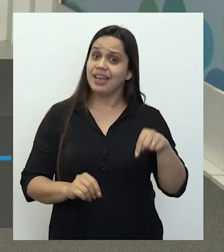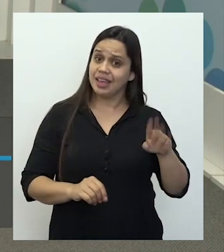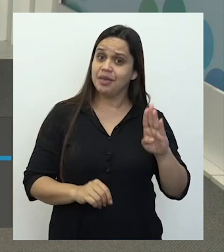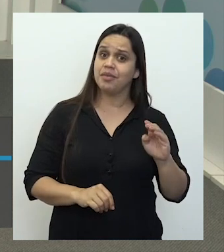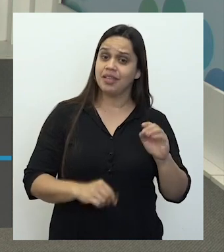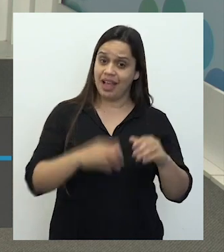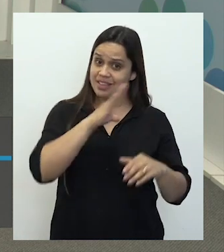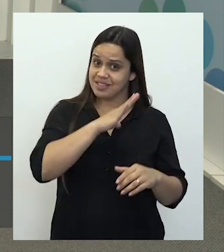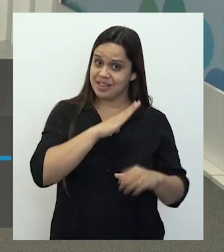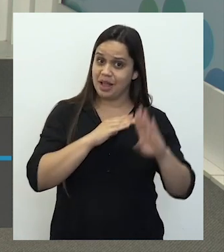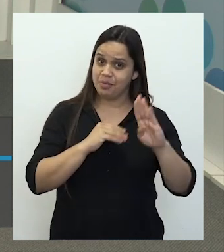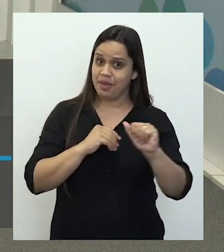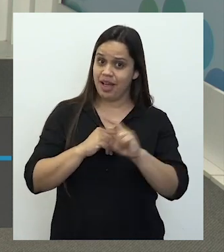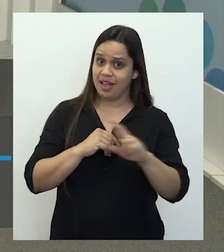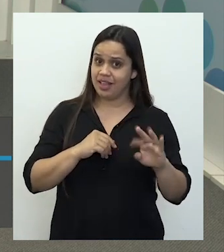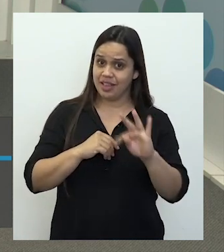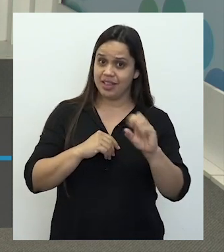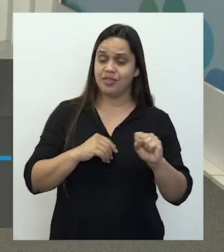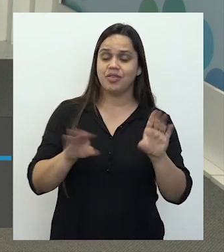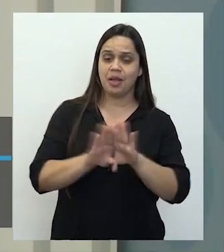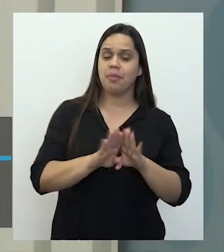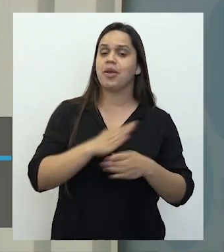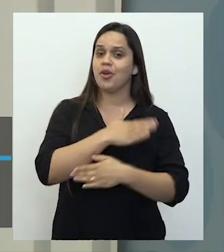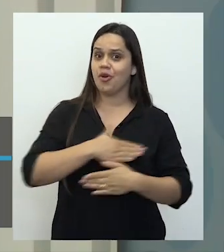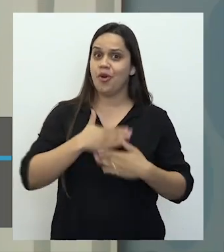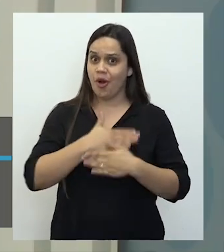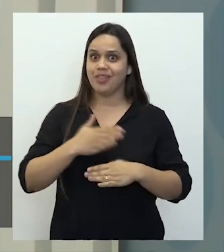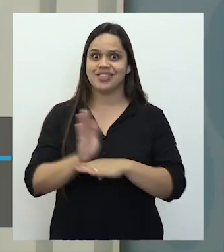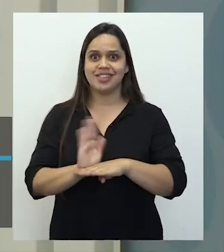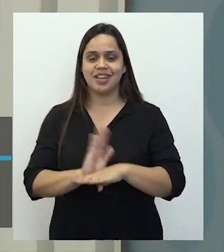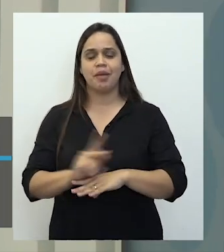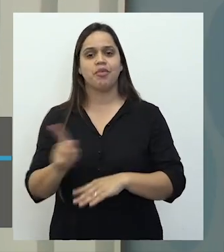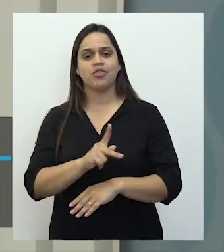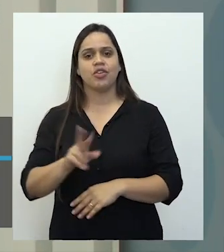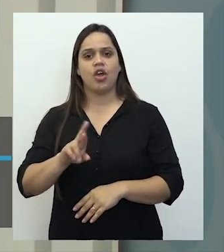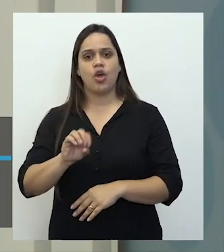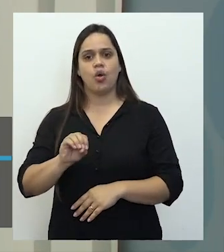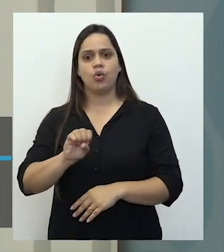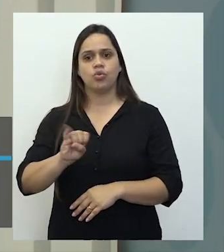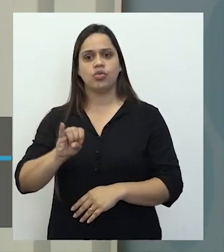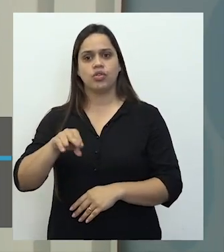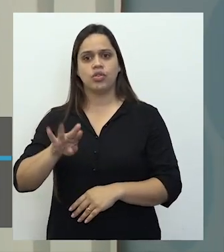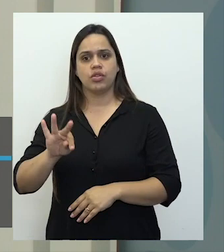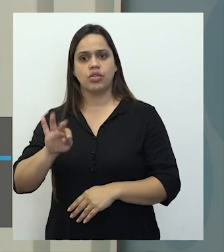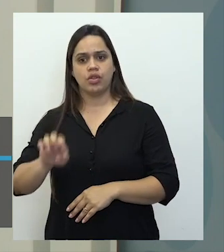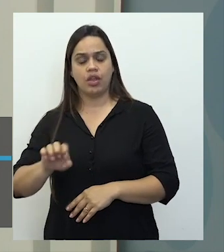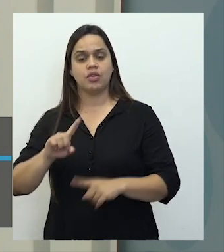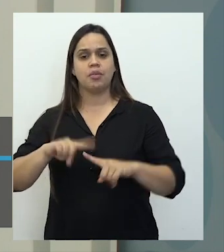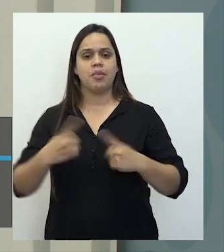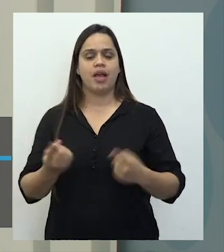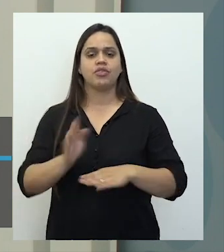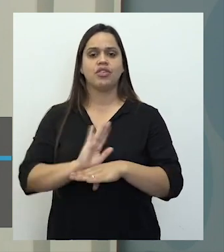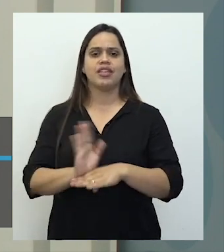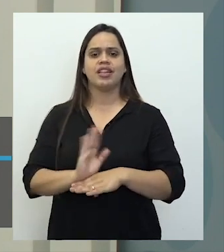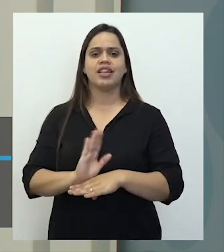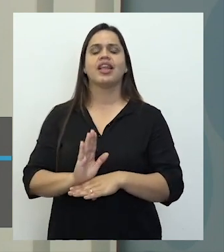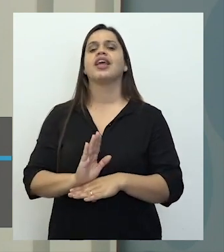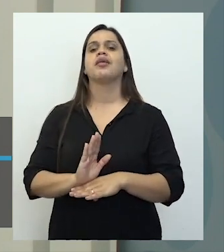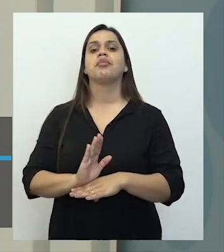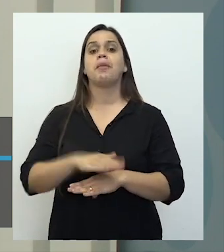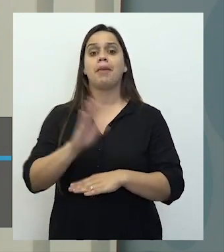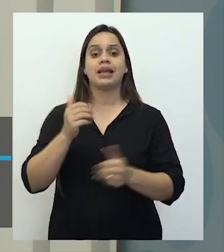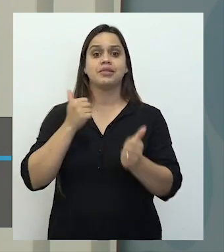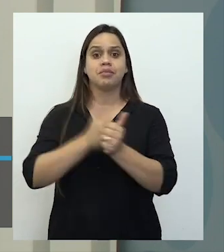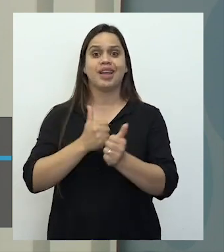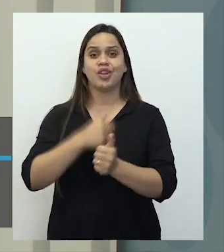Barretos. Grande abraço para Barretos, né? A professora Rosinete diz, gosto de cinema, porém o cinema mais próximo fica a 2 horas da minha cidade.